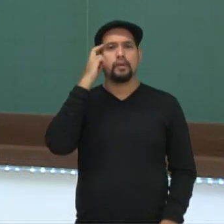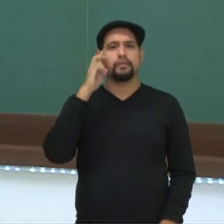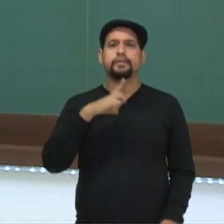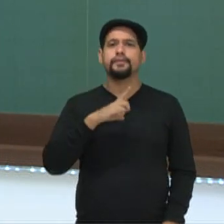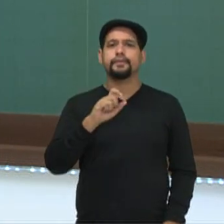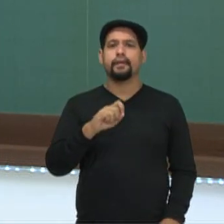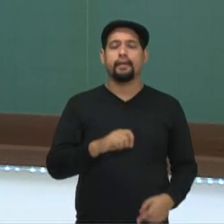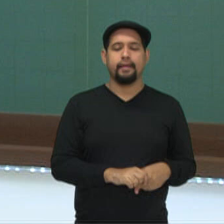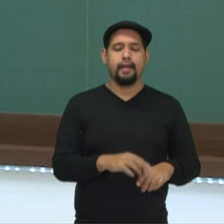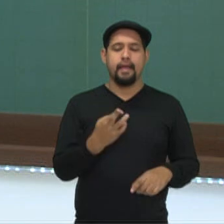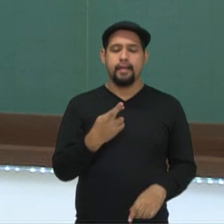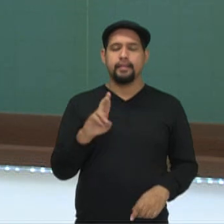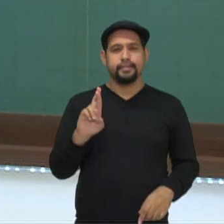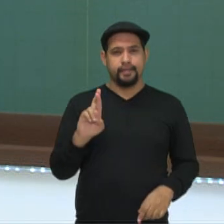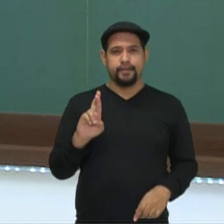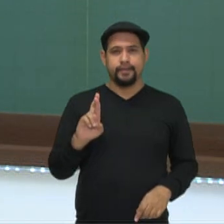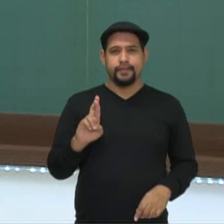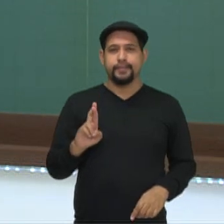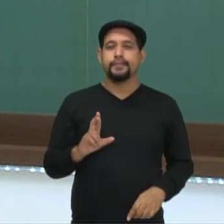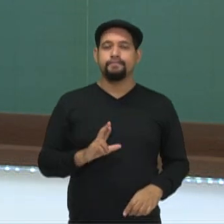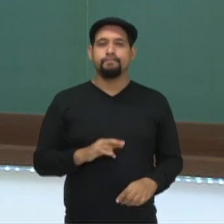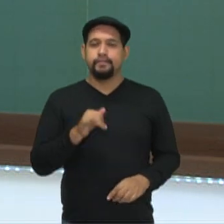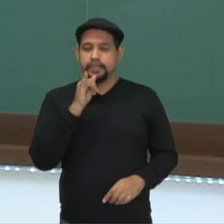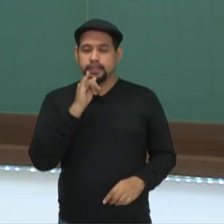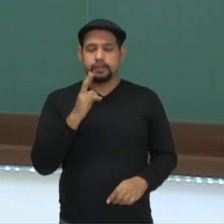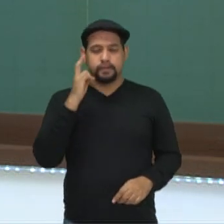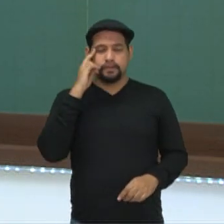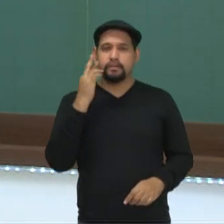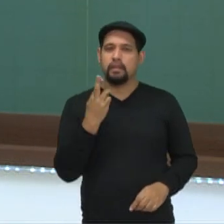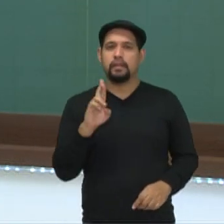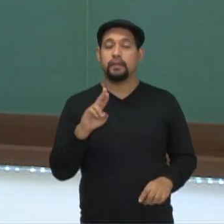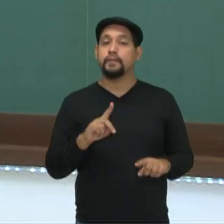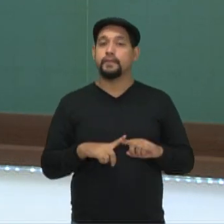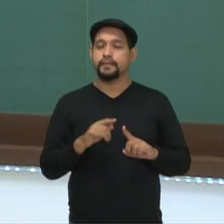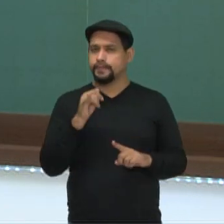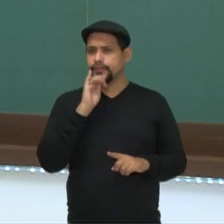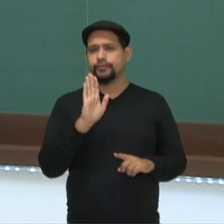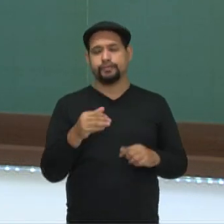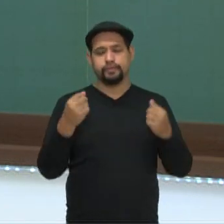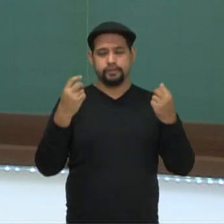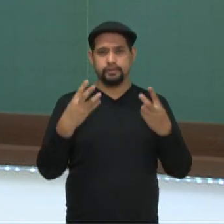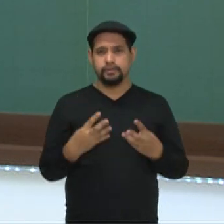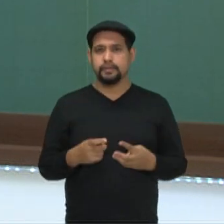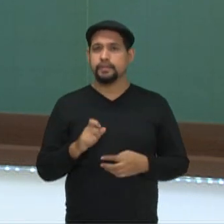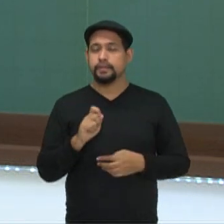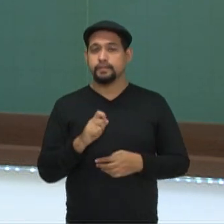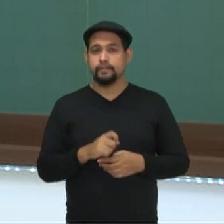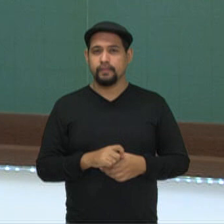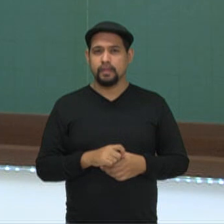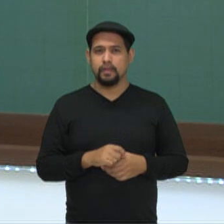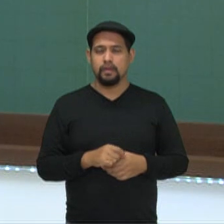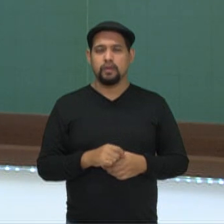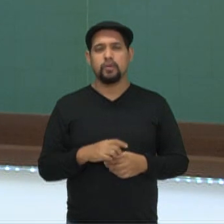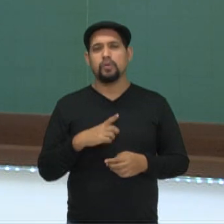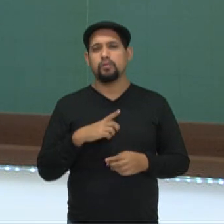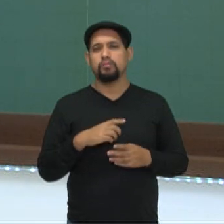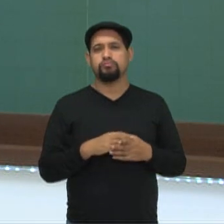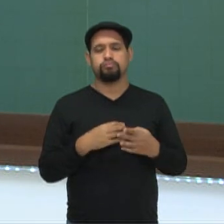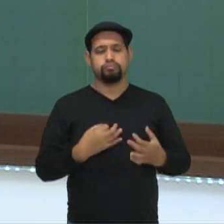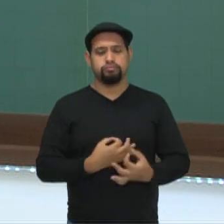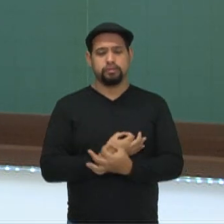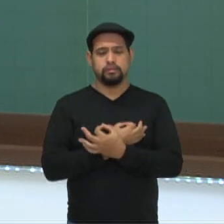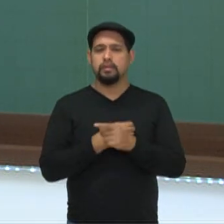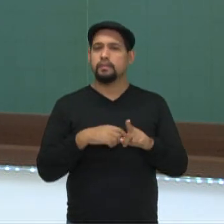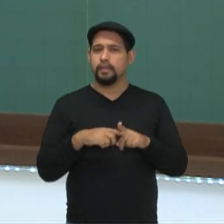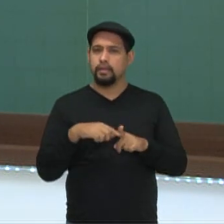a religião. É difícil desassociar cultura e religião. Mas falei aqui de um templo oriental budista que está ali